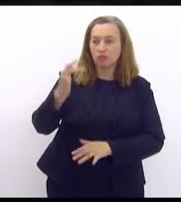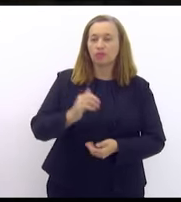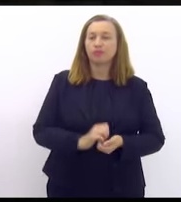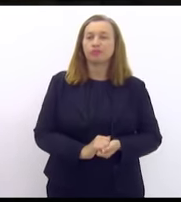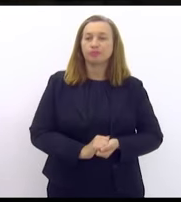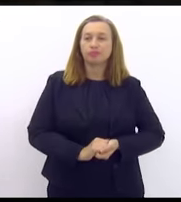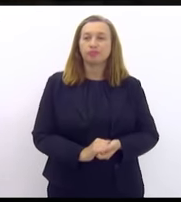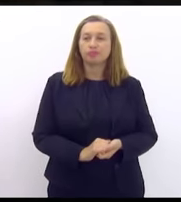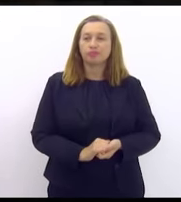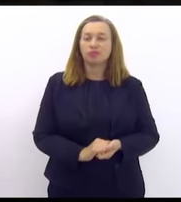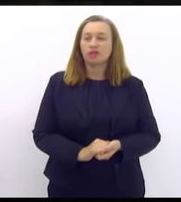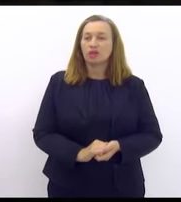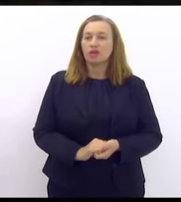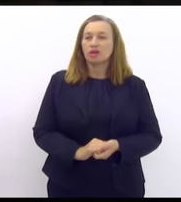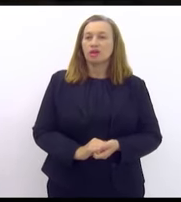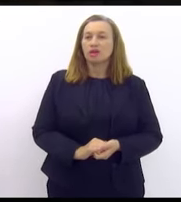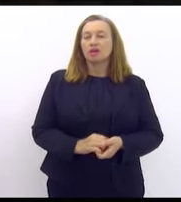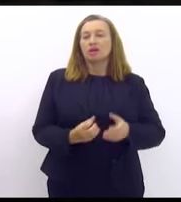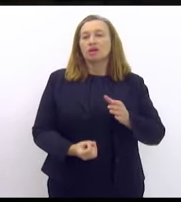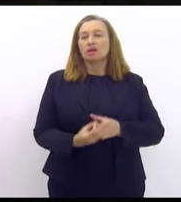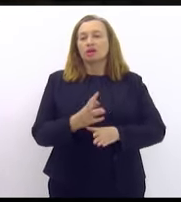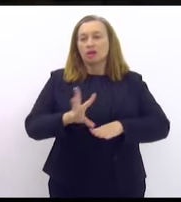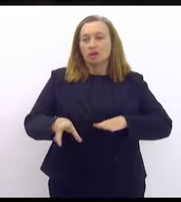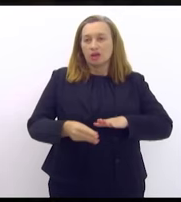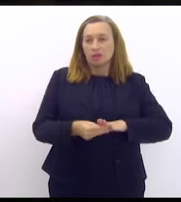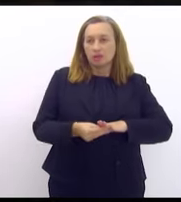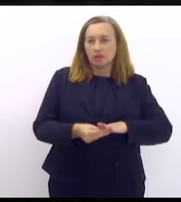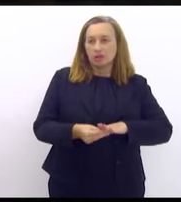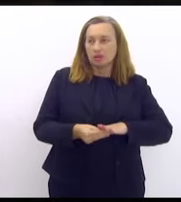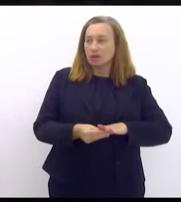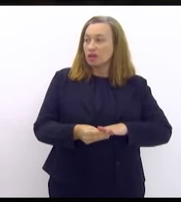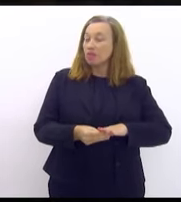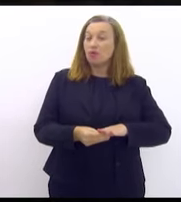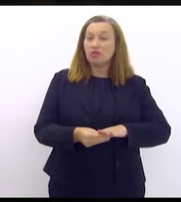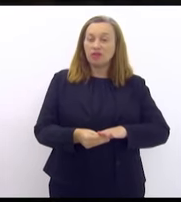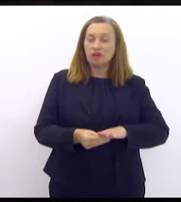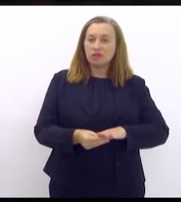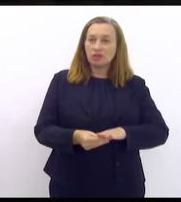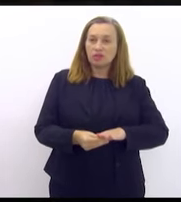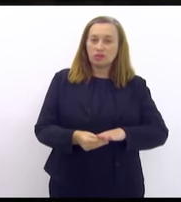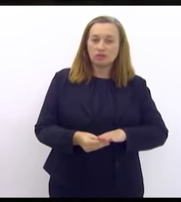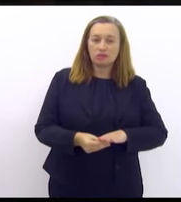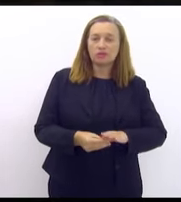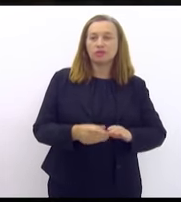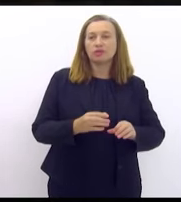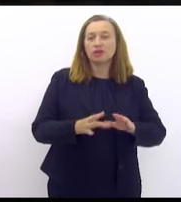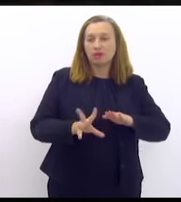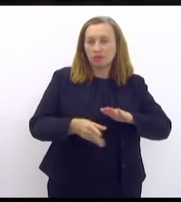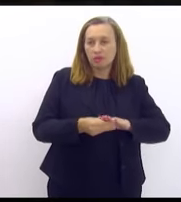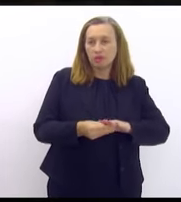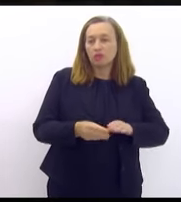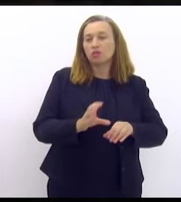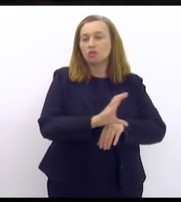Isto nasceu através da Emenda Constitucional 92, de 2022, que fui autor com a deputada